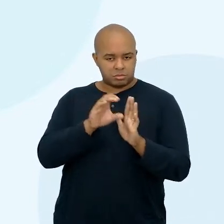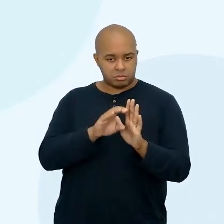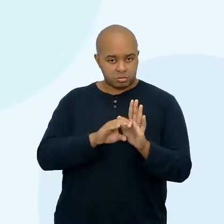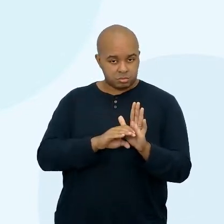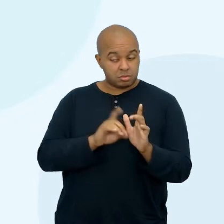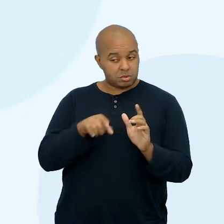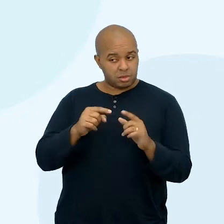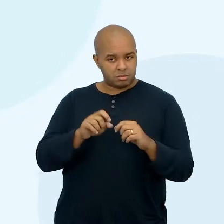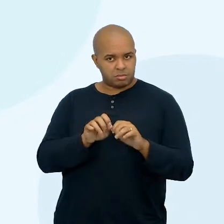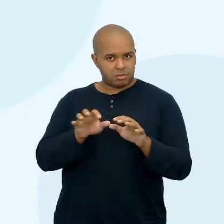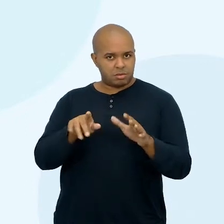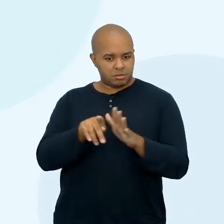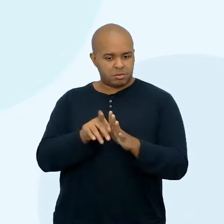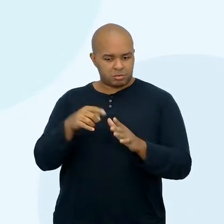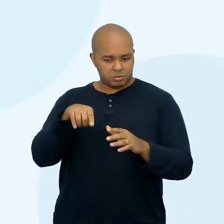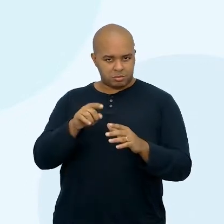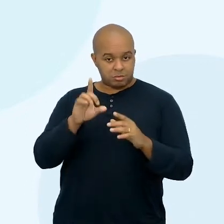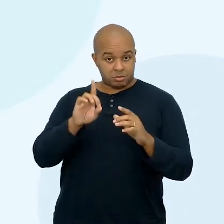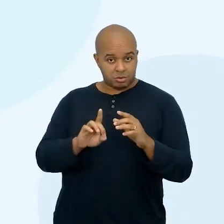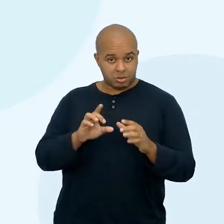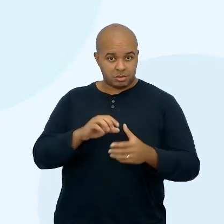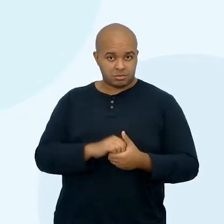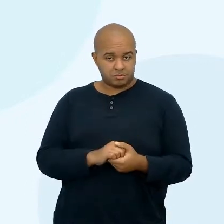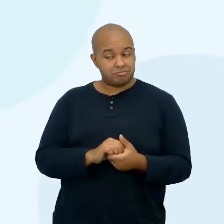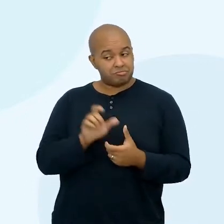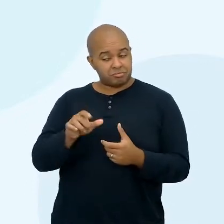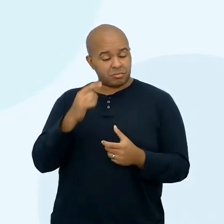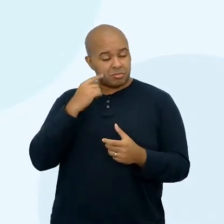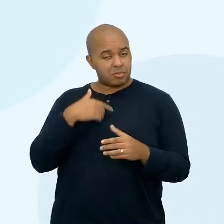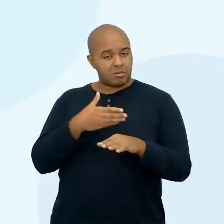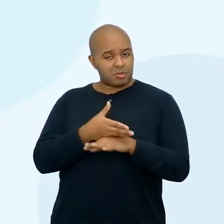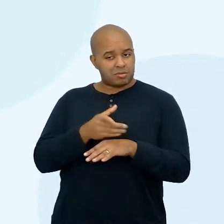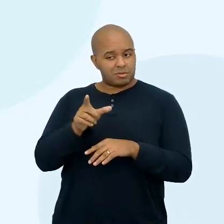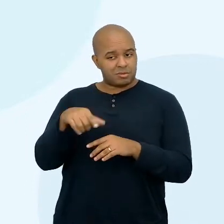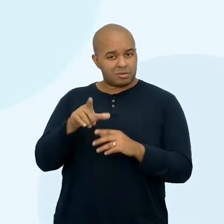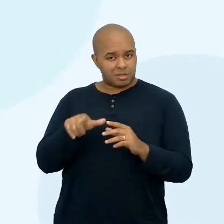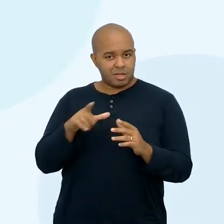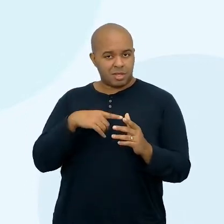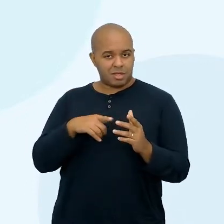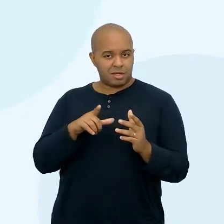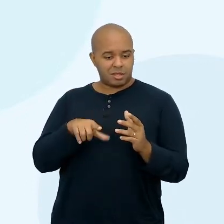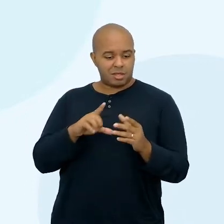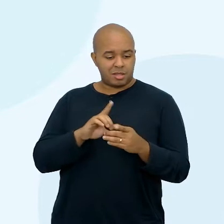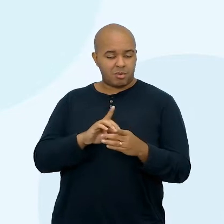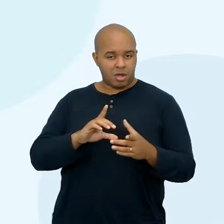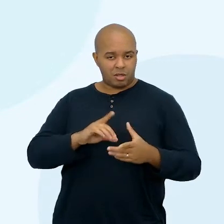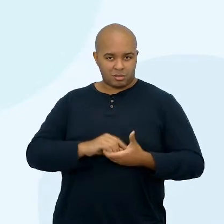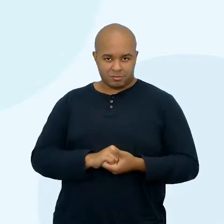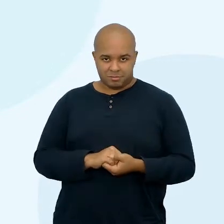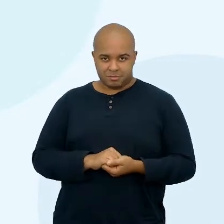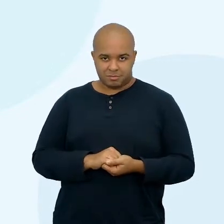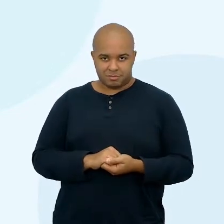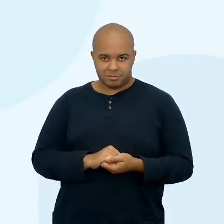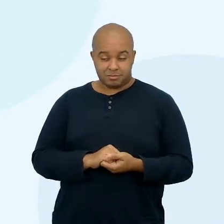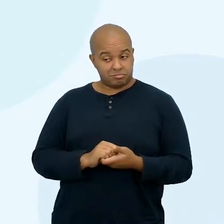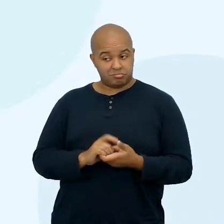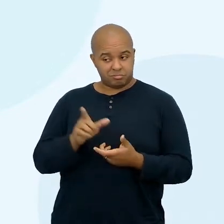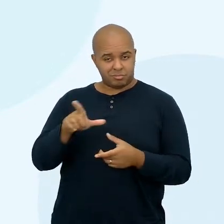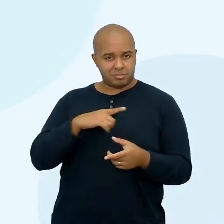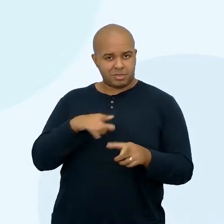política, que ela é a participação política de forma democrática,